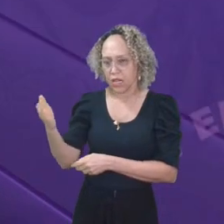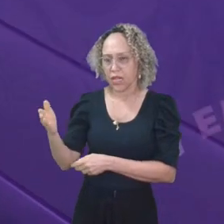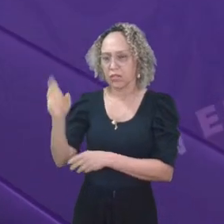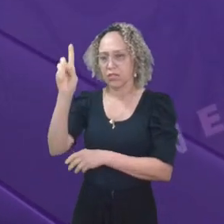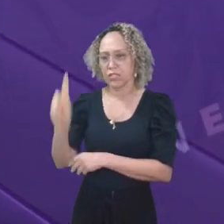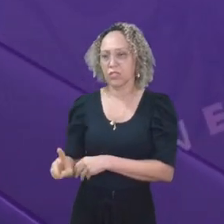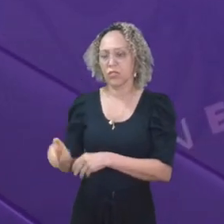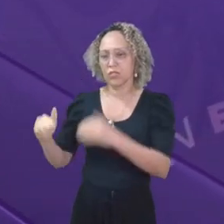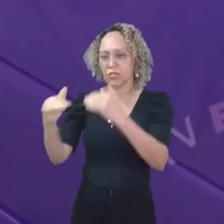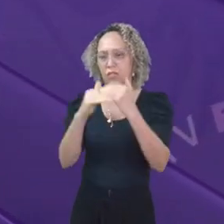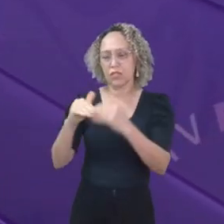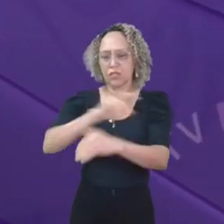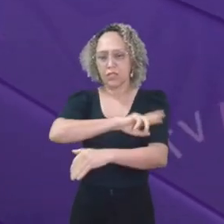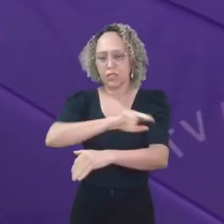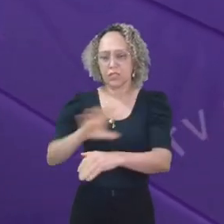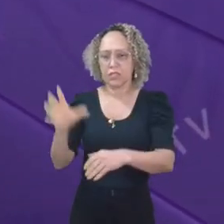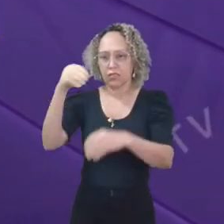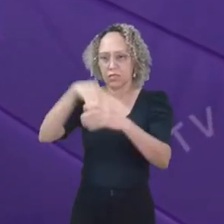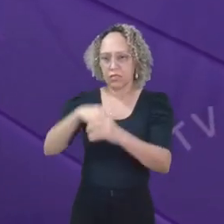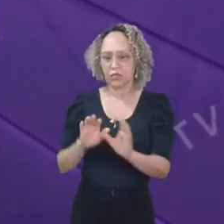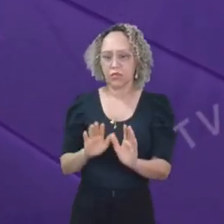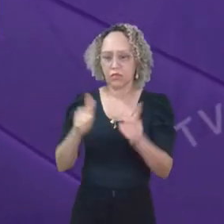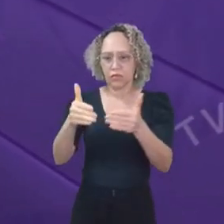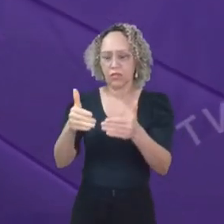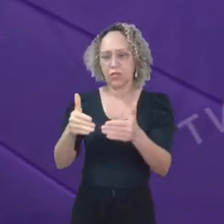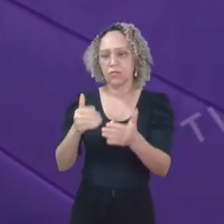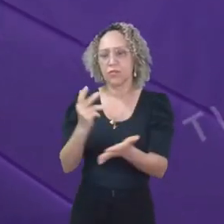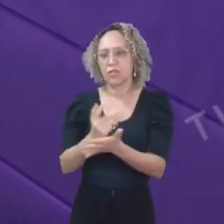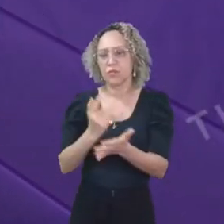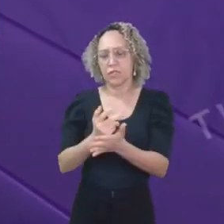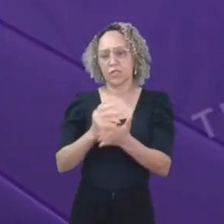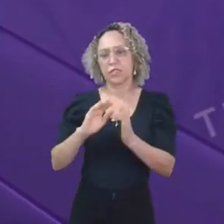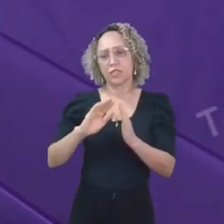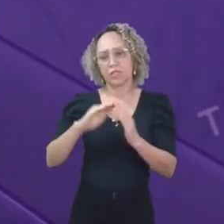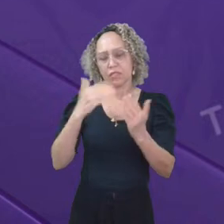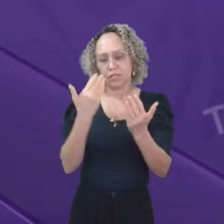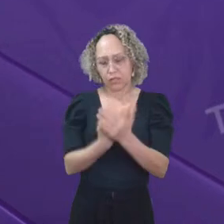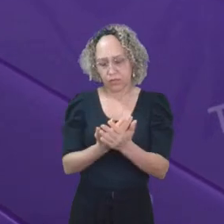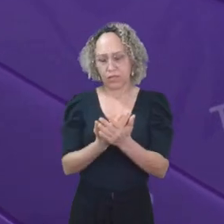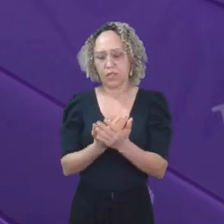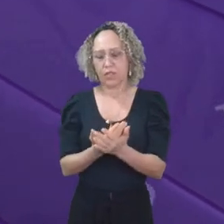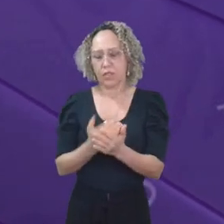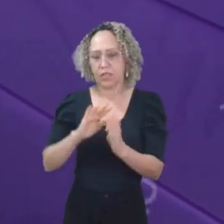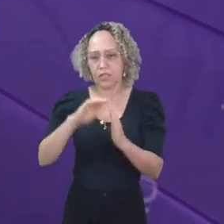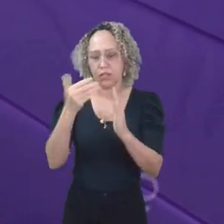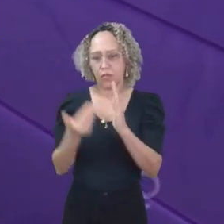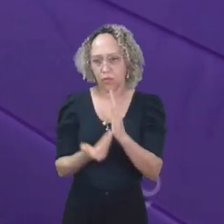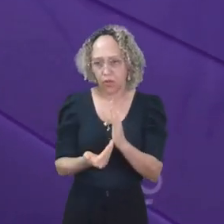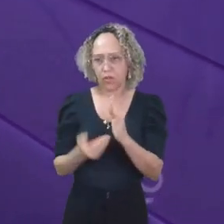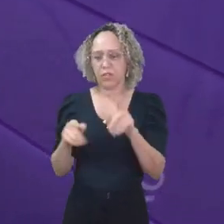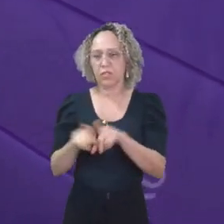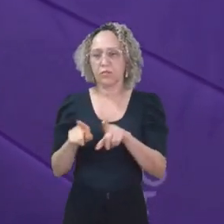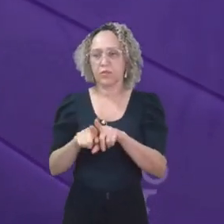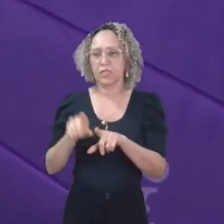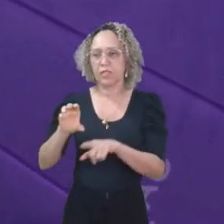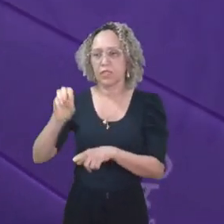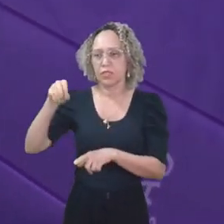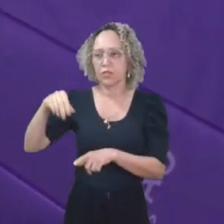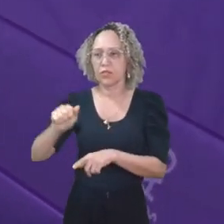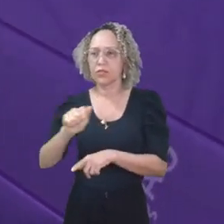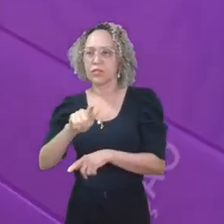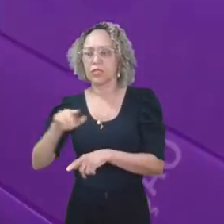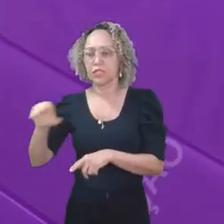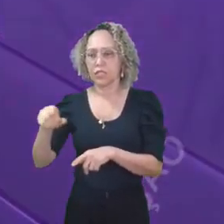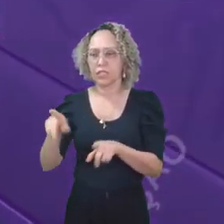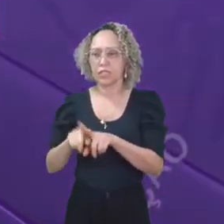Igualdade Racial, membro do Fórum Permanente de Educação Escolar Quilombola da CONAC e idealizadora da Feira Cultural